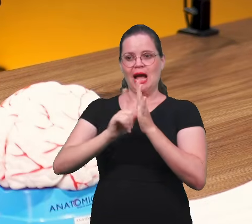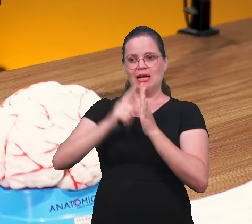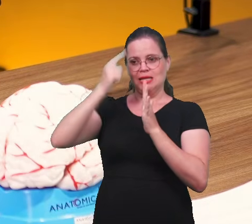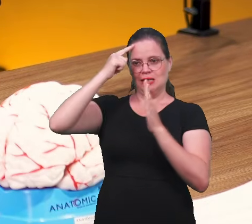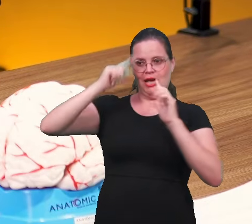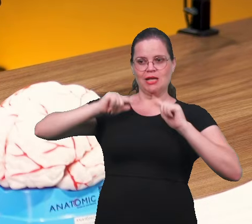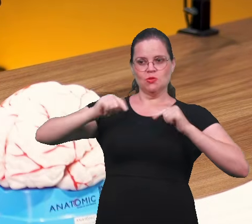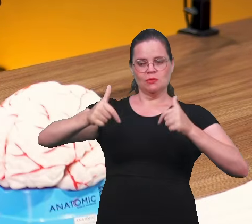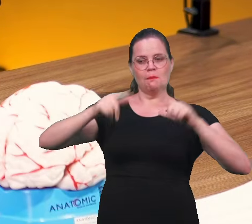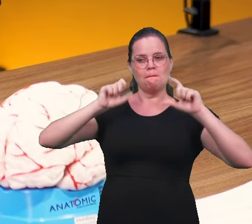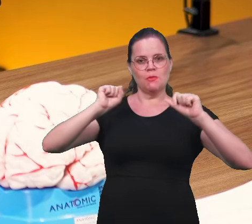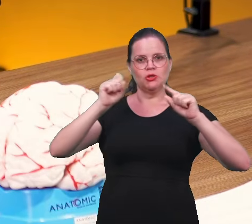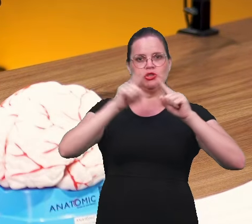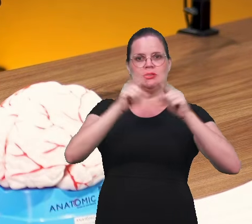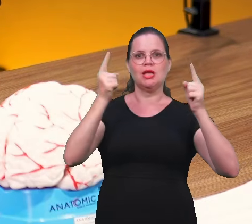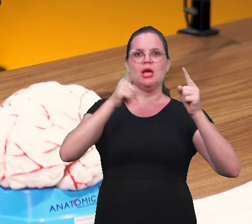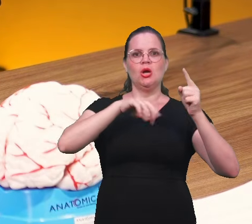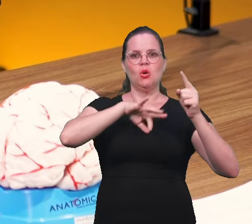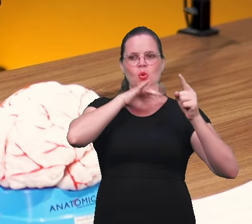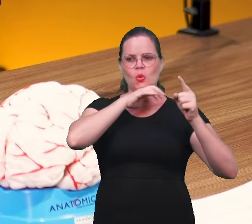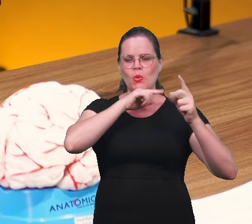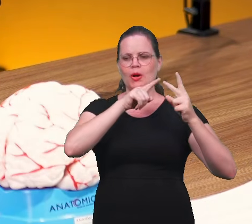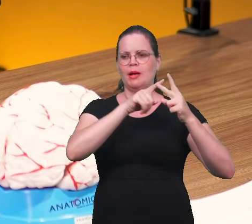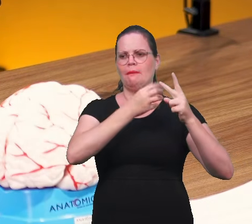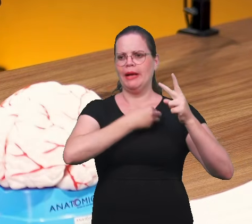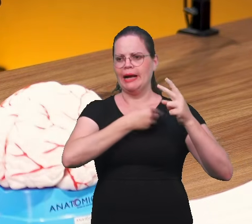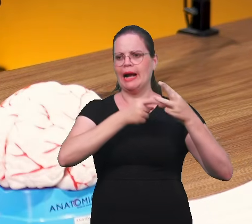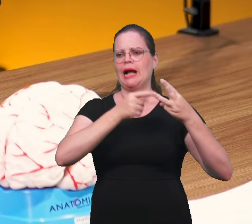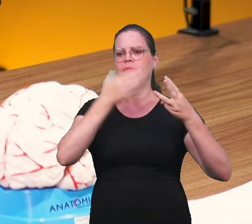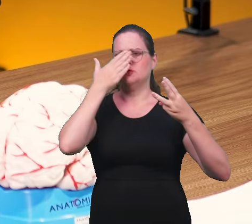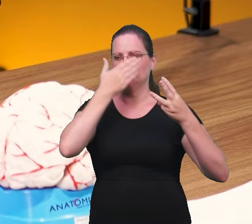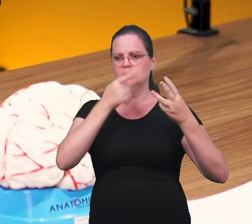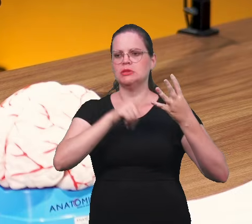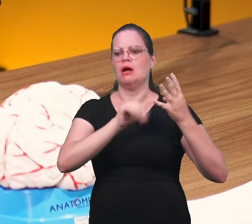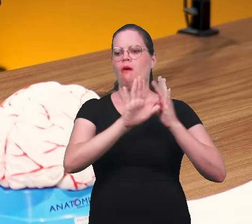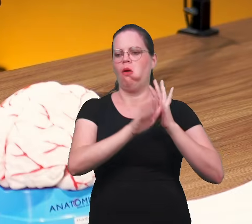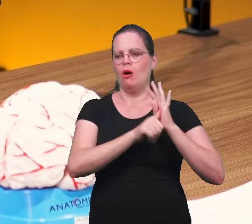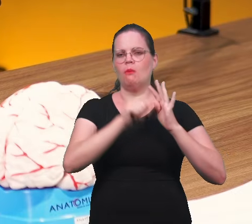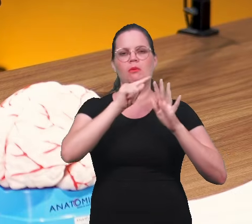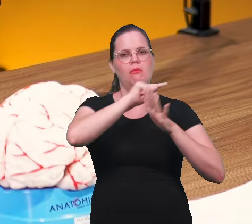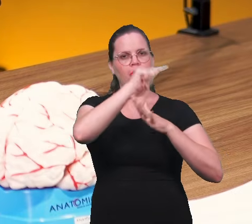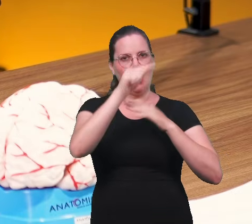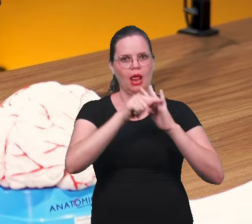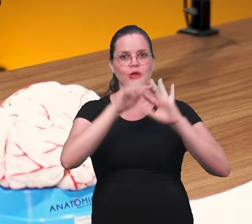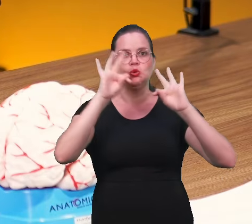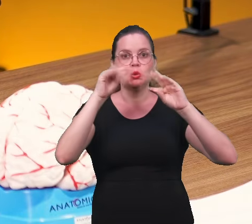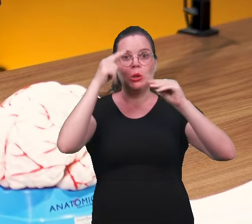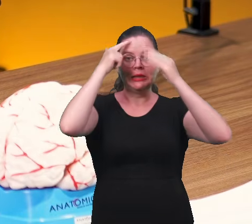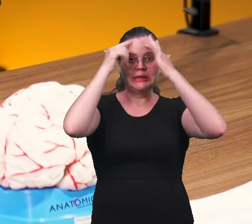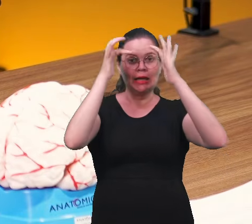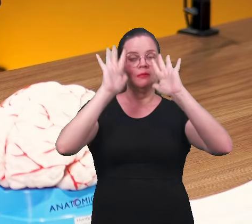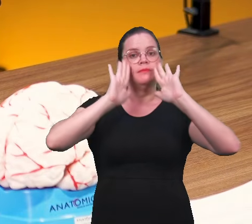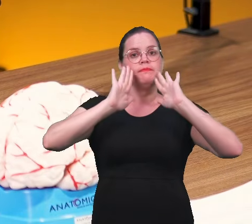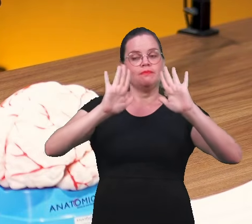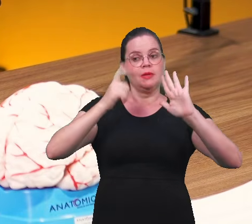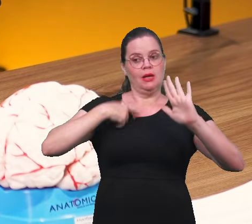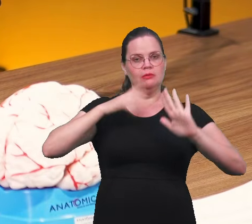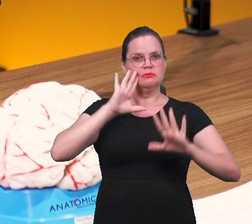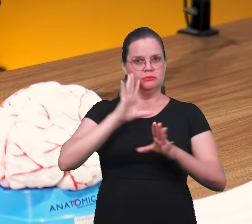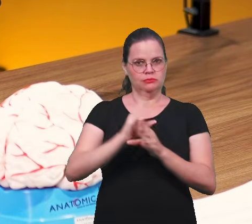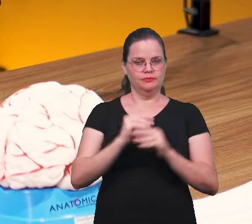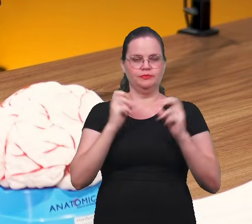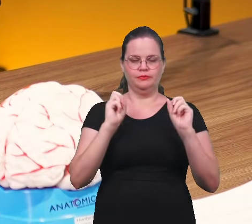dessa condição primária, né? A palavra do Senhor, no livro do profeta Ezequiel, capítulo 36,